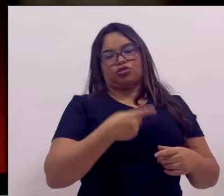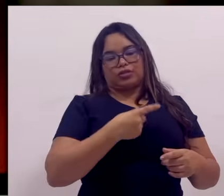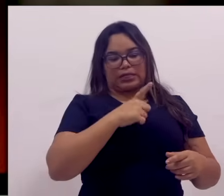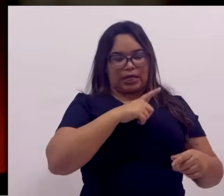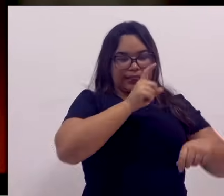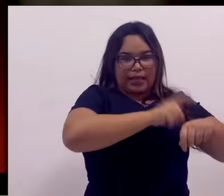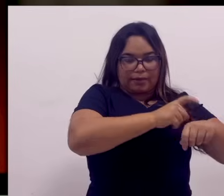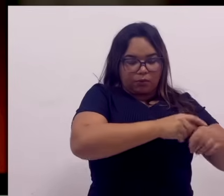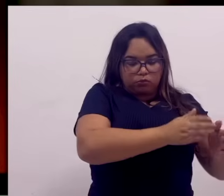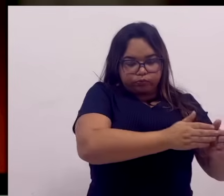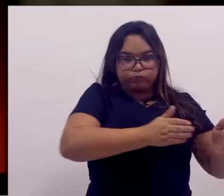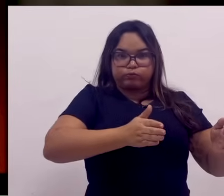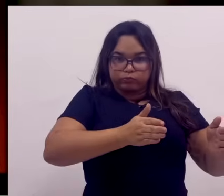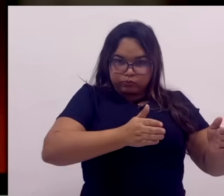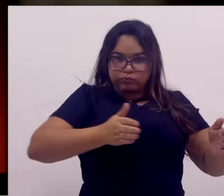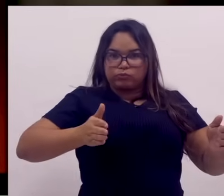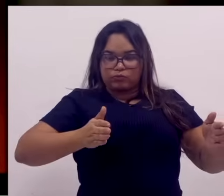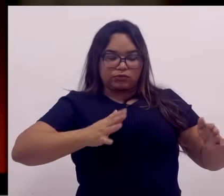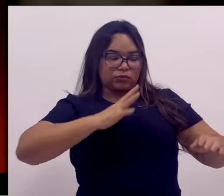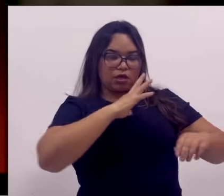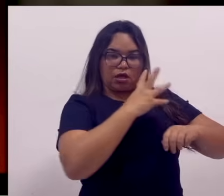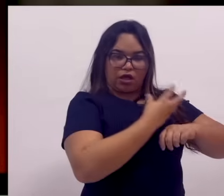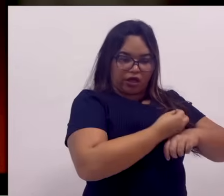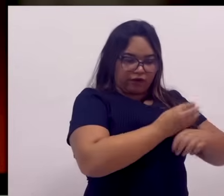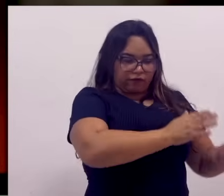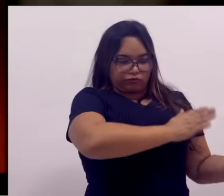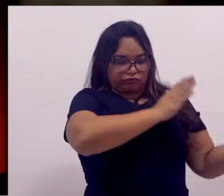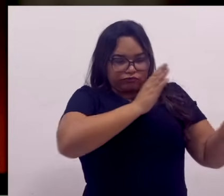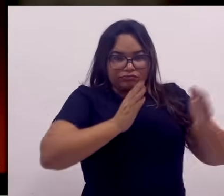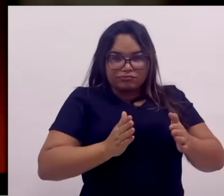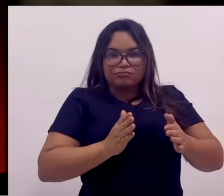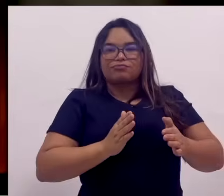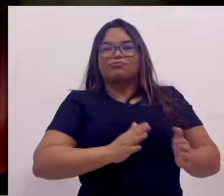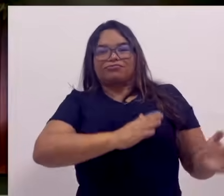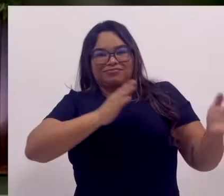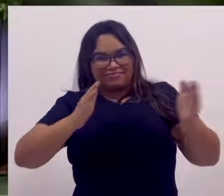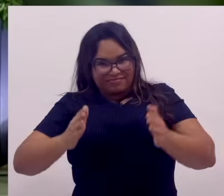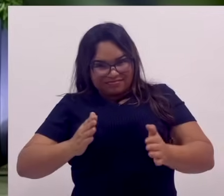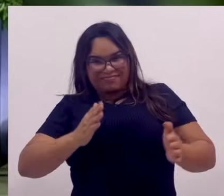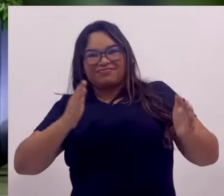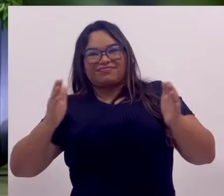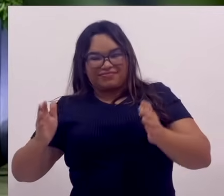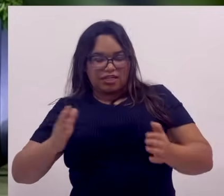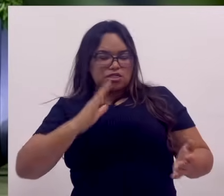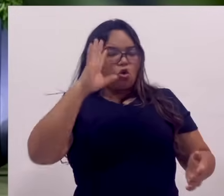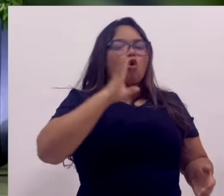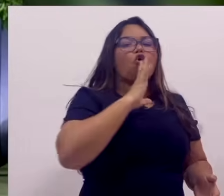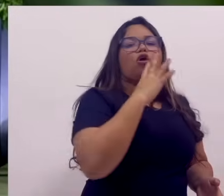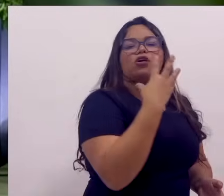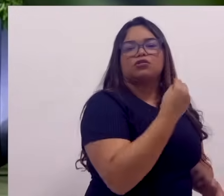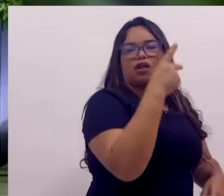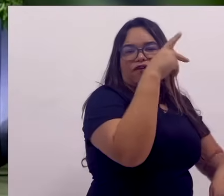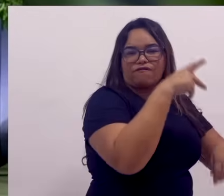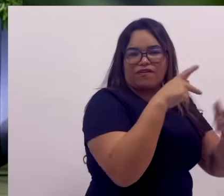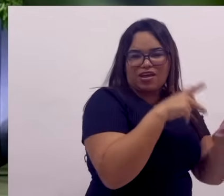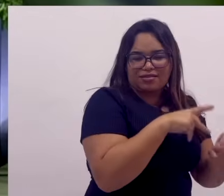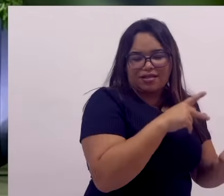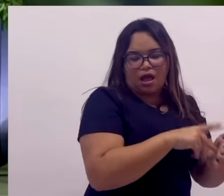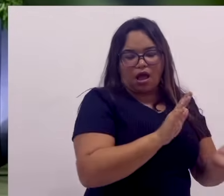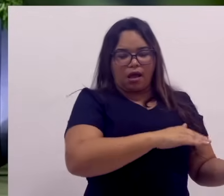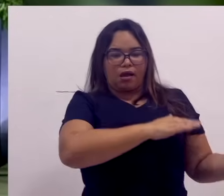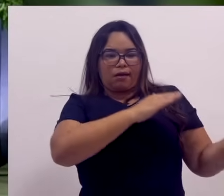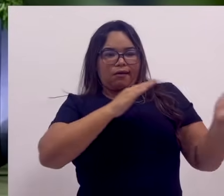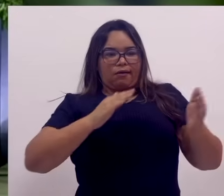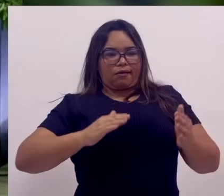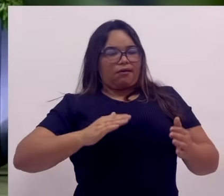é óbvio que estamos avançando no período de tempo. Desde um tempo em que a igreja sabia qual era a verdade, depois começou a ficar